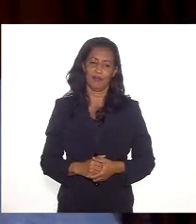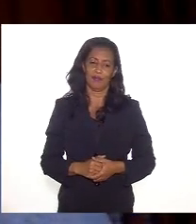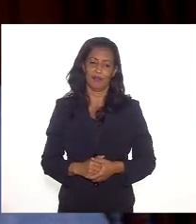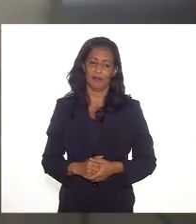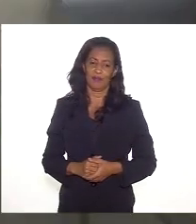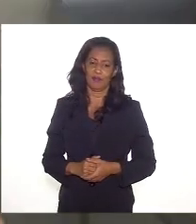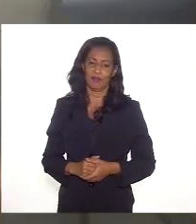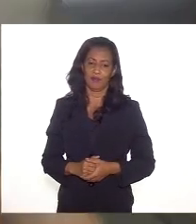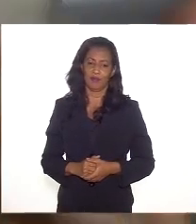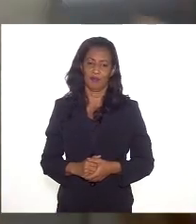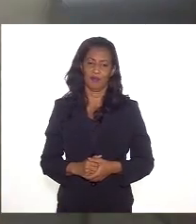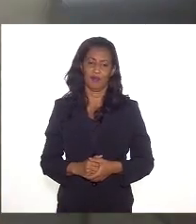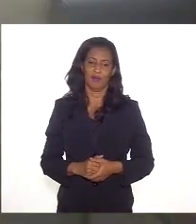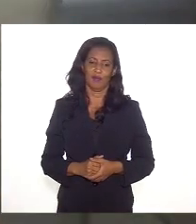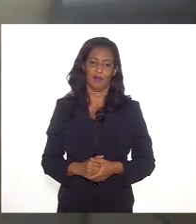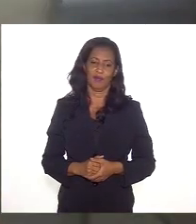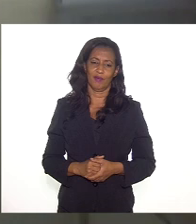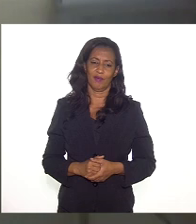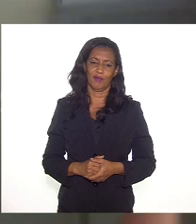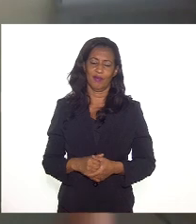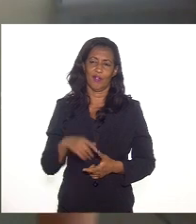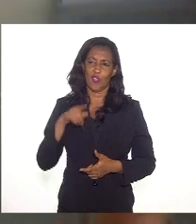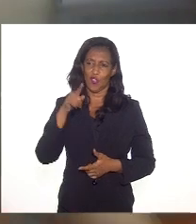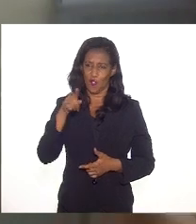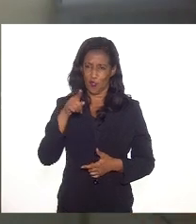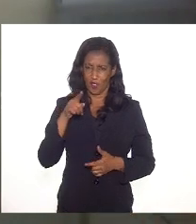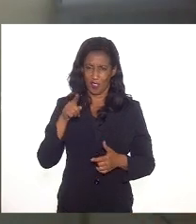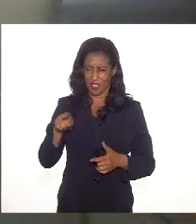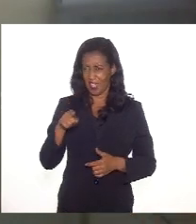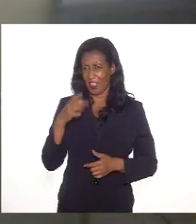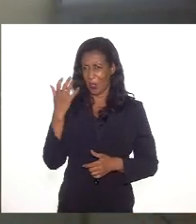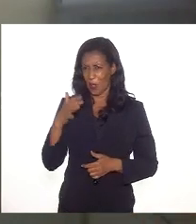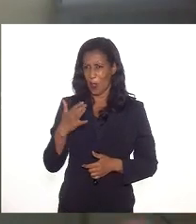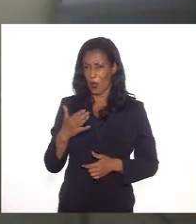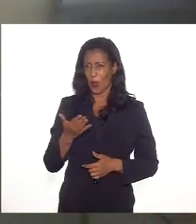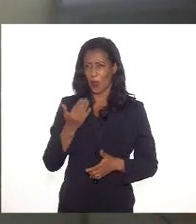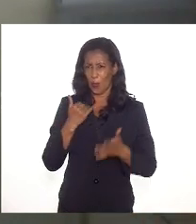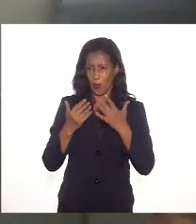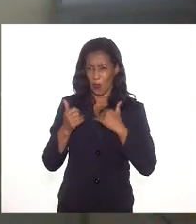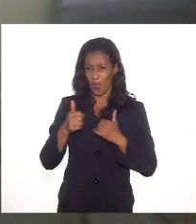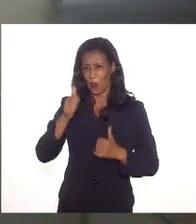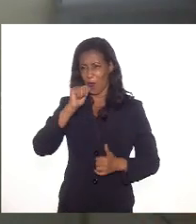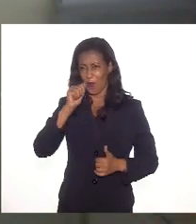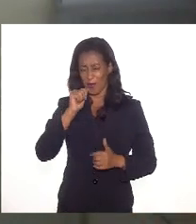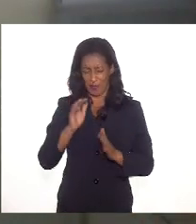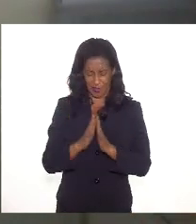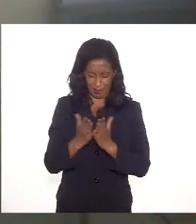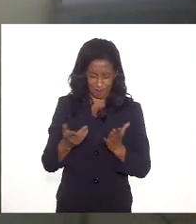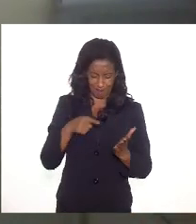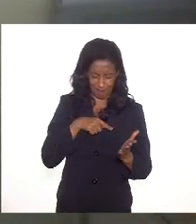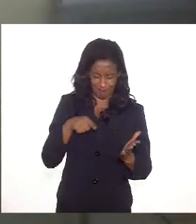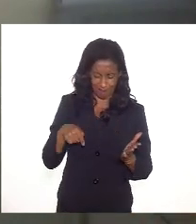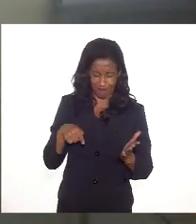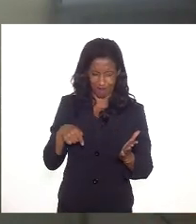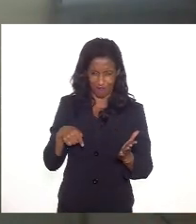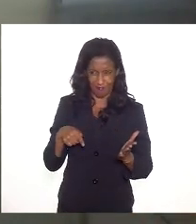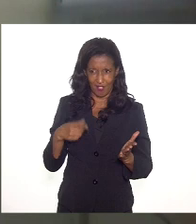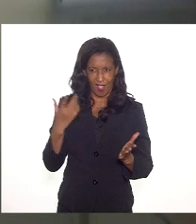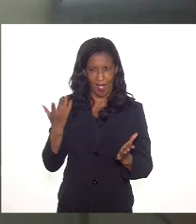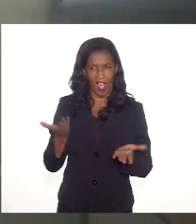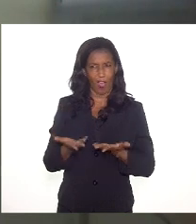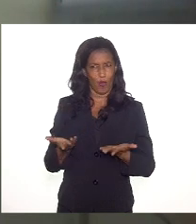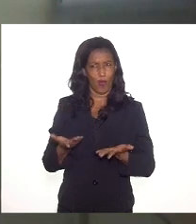não quer botar lá nos cardápios que você não pode comer com bebida. Aí agora você vai dar um